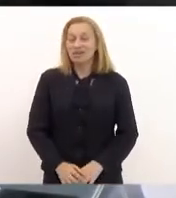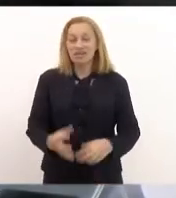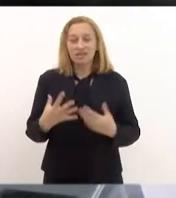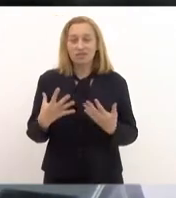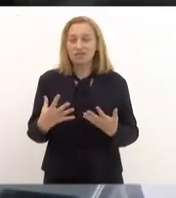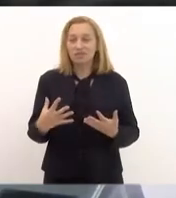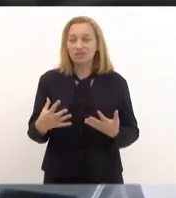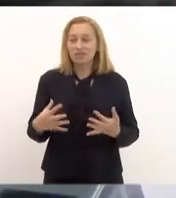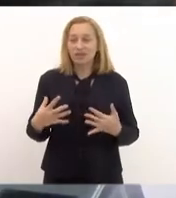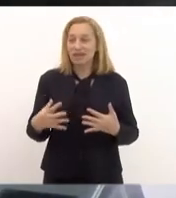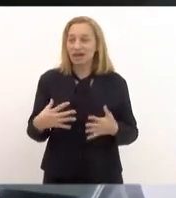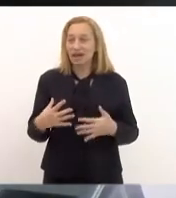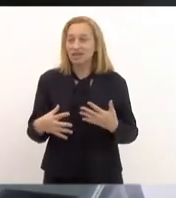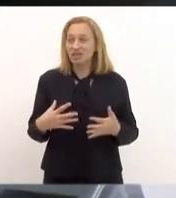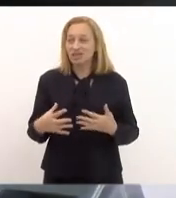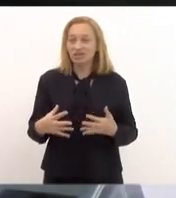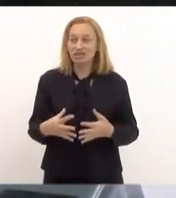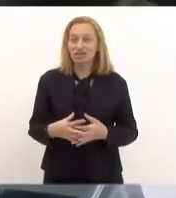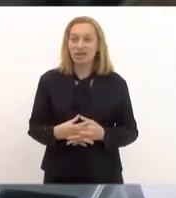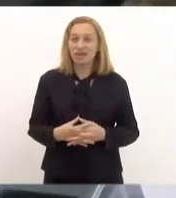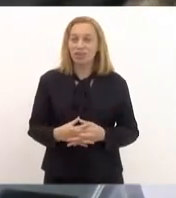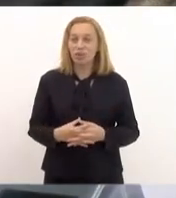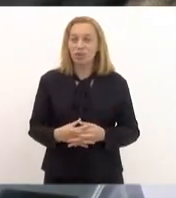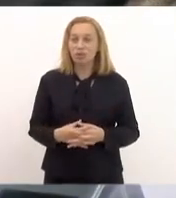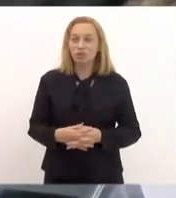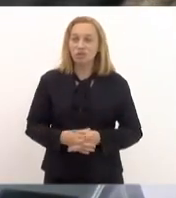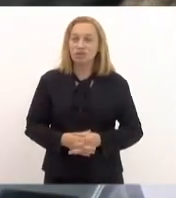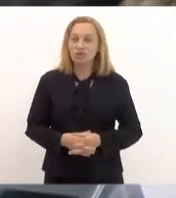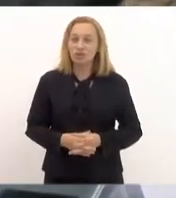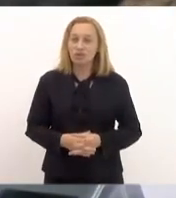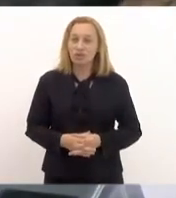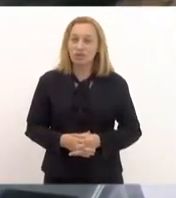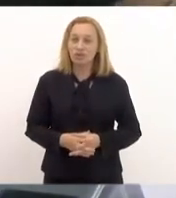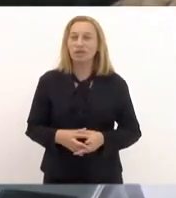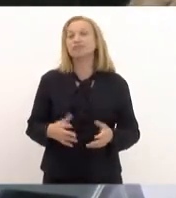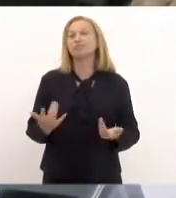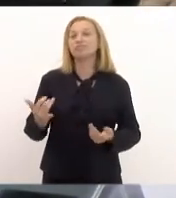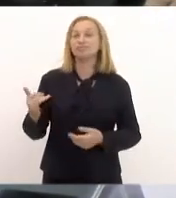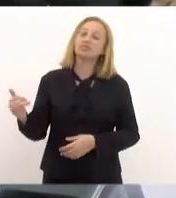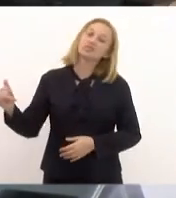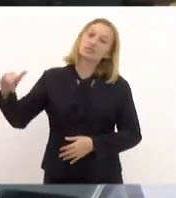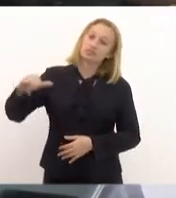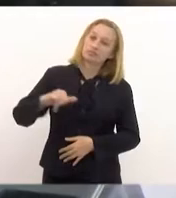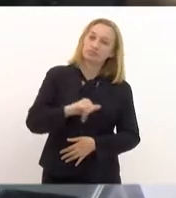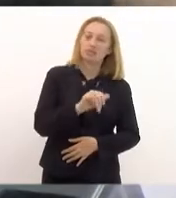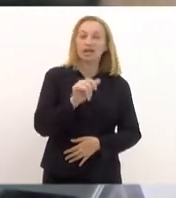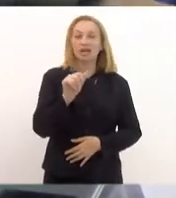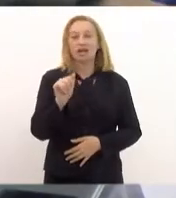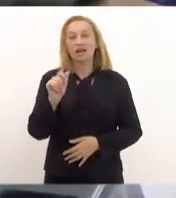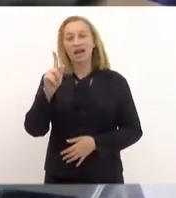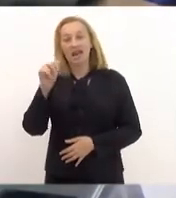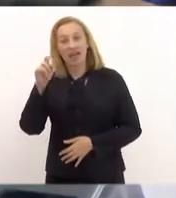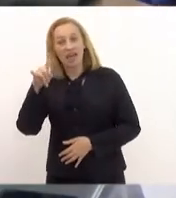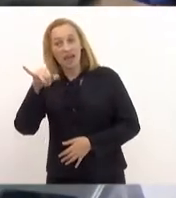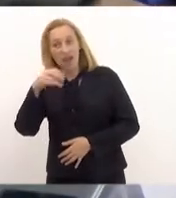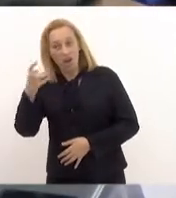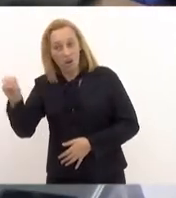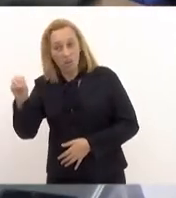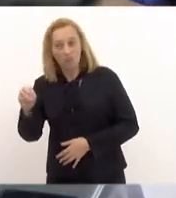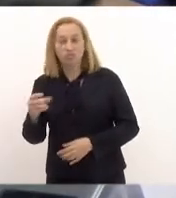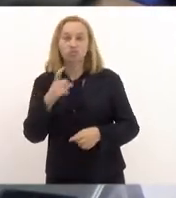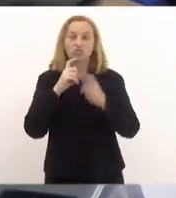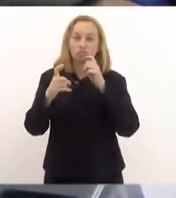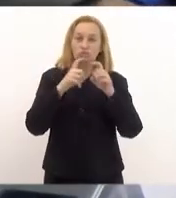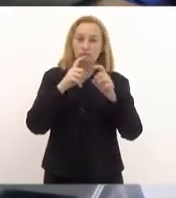citar também o próprio aeroporto do Galeão, que embora nós tenhamos um importante debate hoje no Rio de